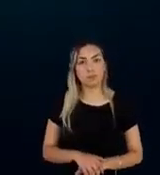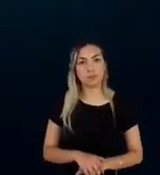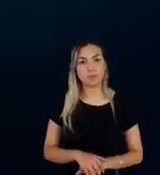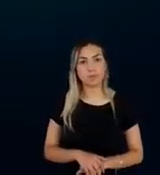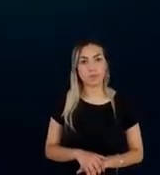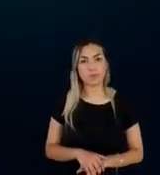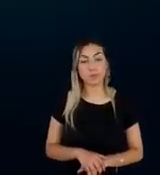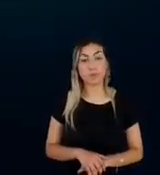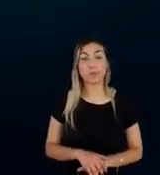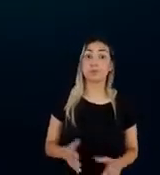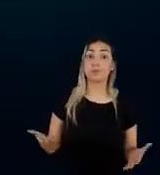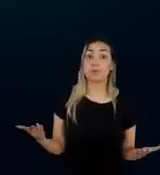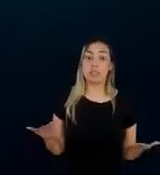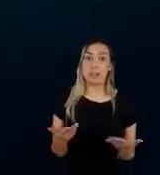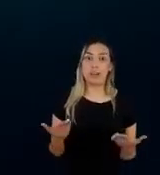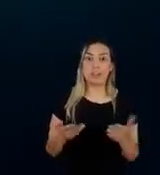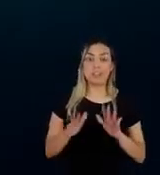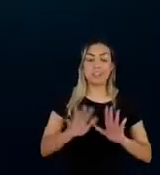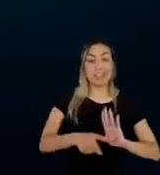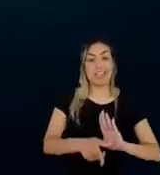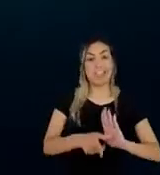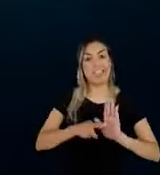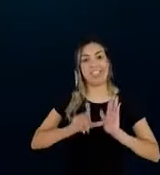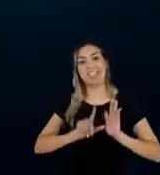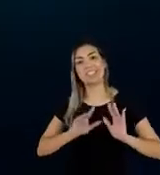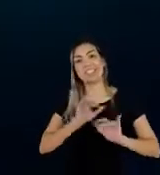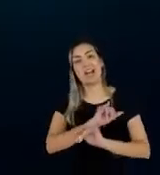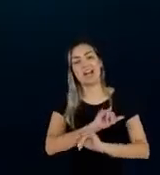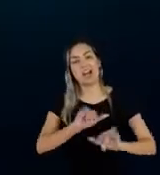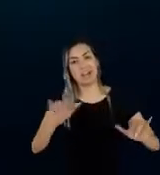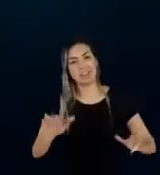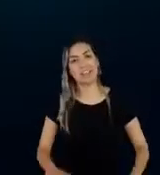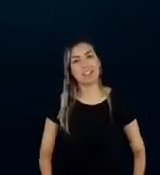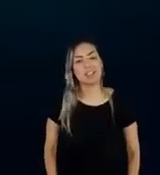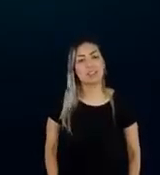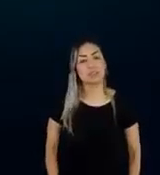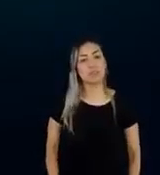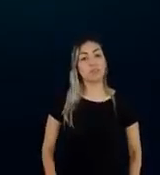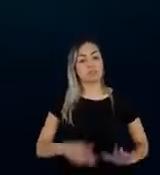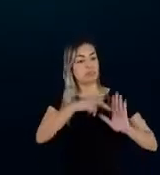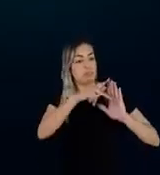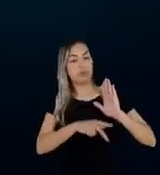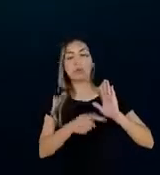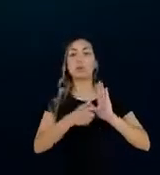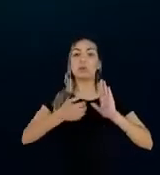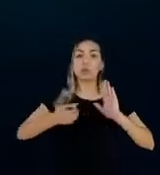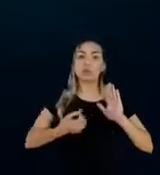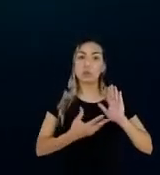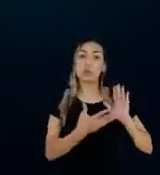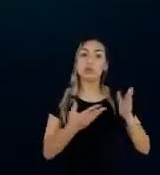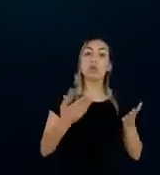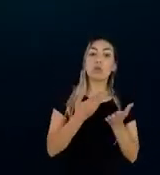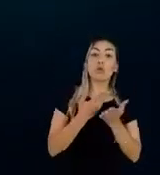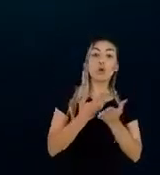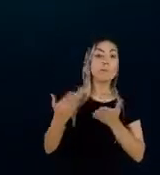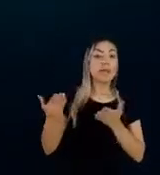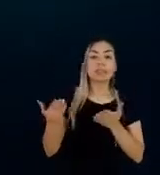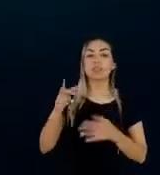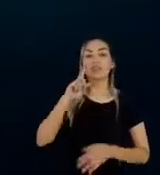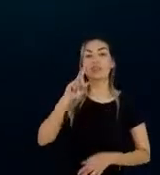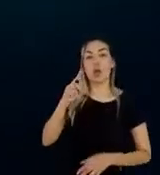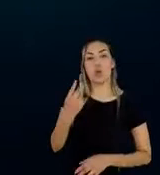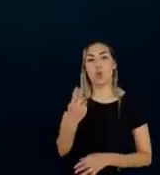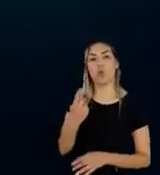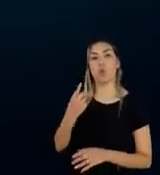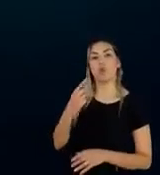Já antecipando que esse novo programa ele vai ter vigência a partir de 1º de janeiro